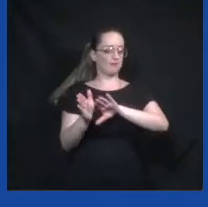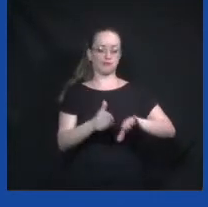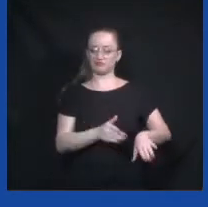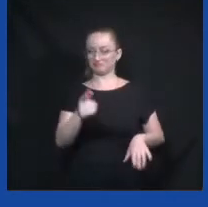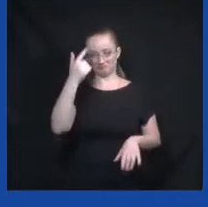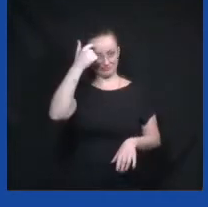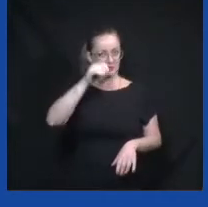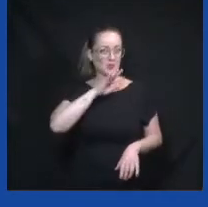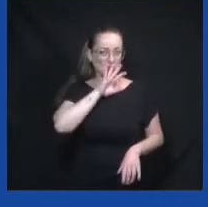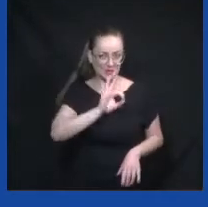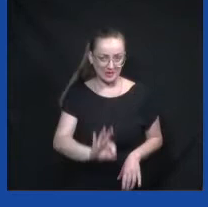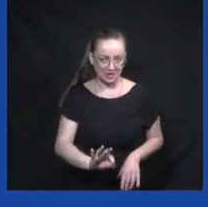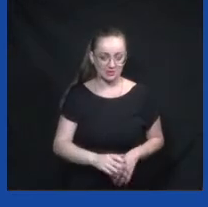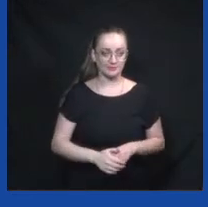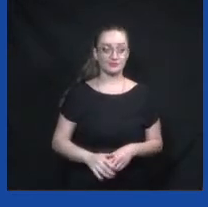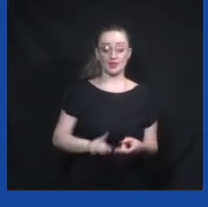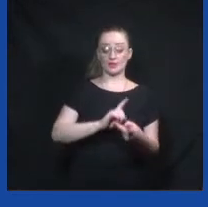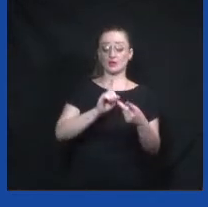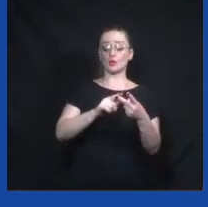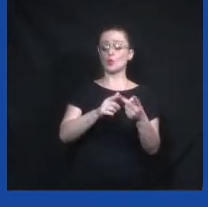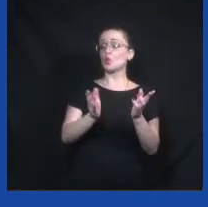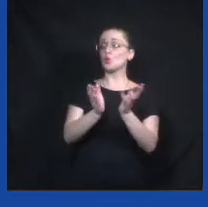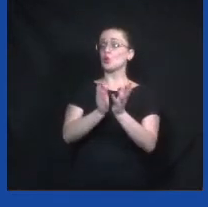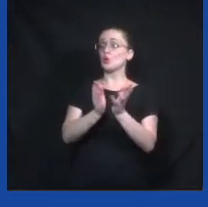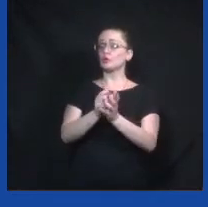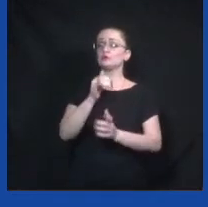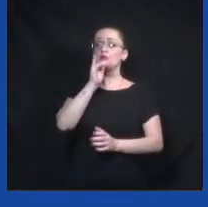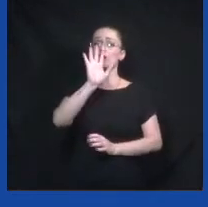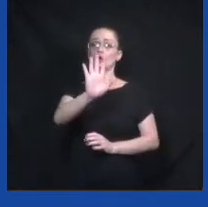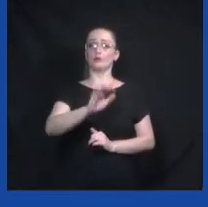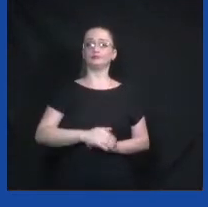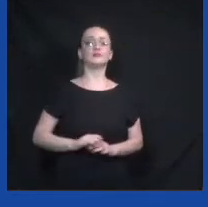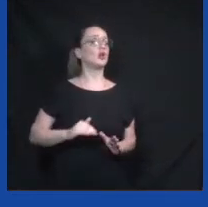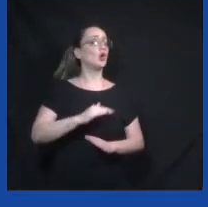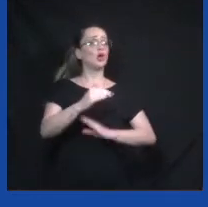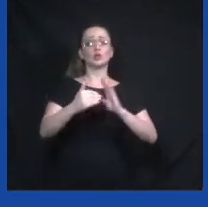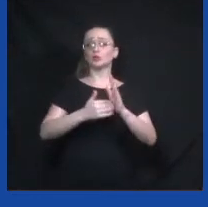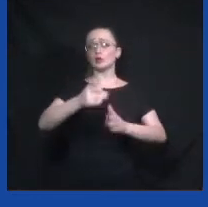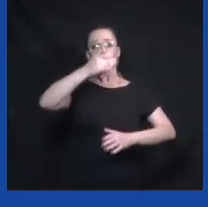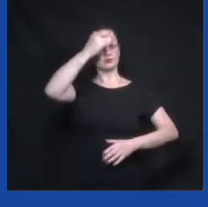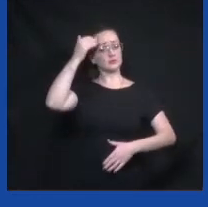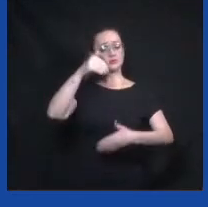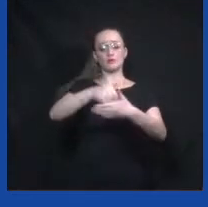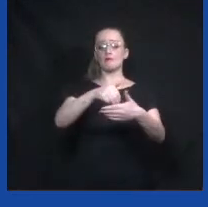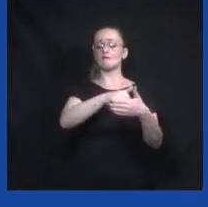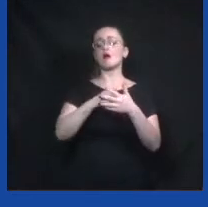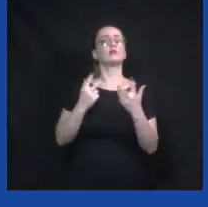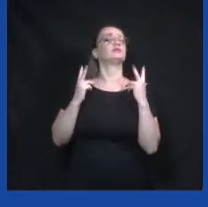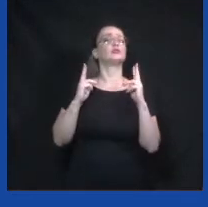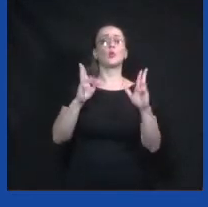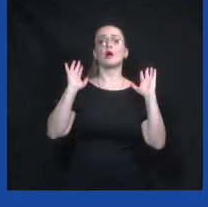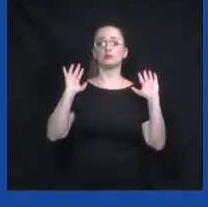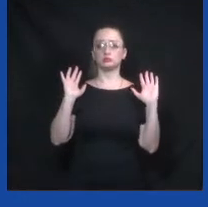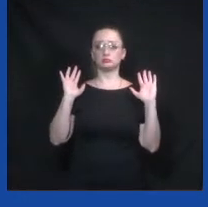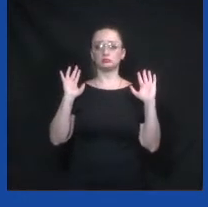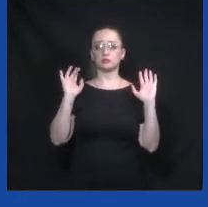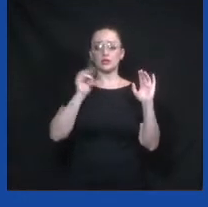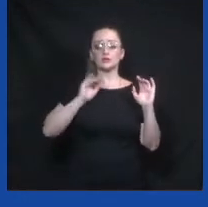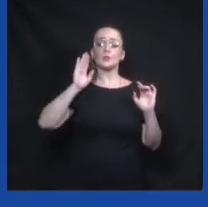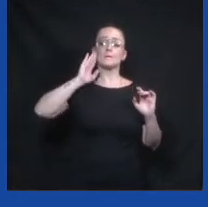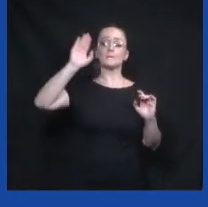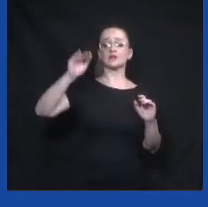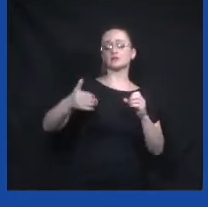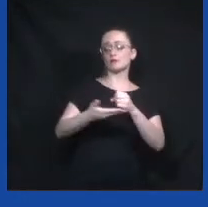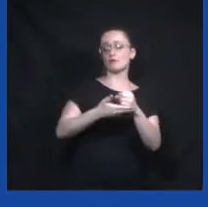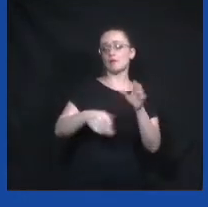E existe um segundo grupo de pessoas que dizia, olha, todo mundo tem que valer o mesmo. Esse é o princípio elementar da democracia